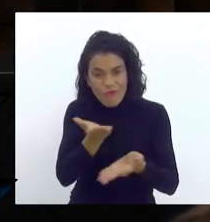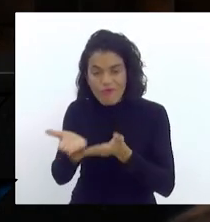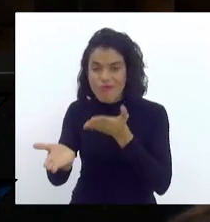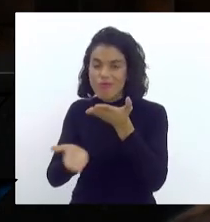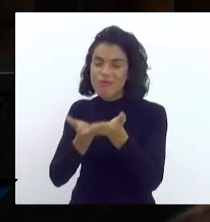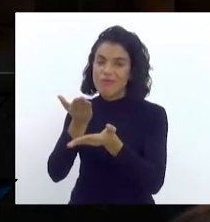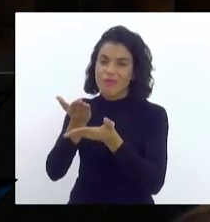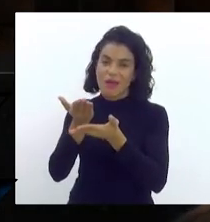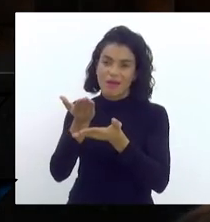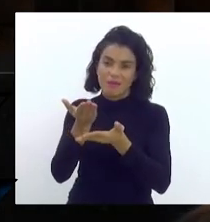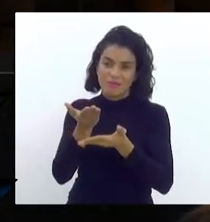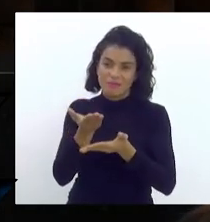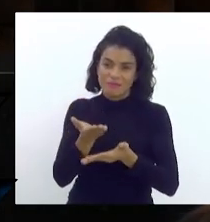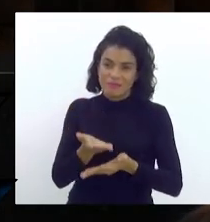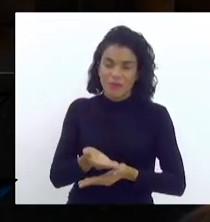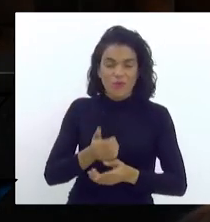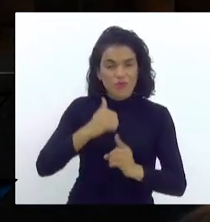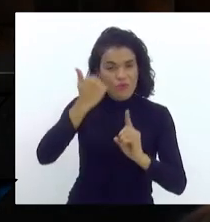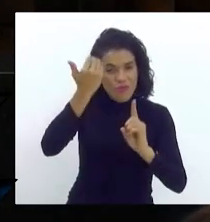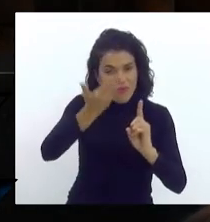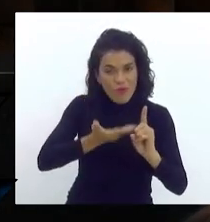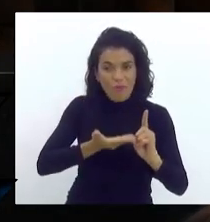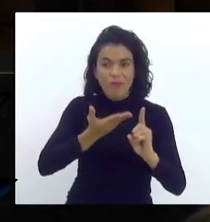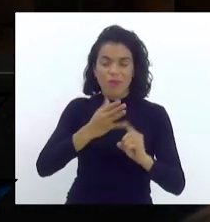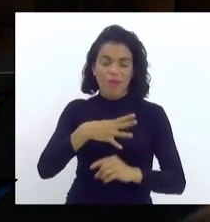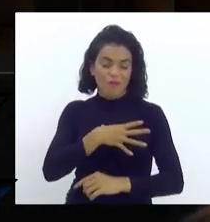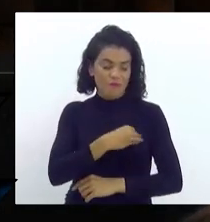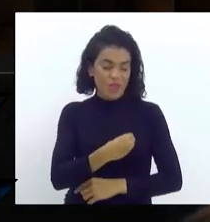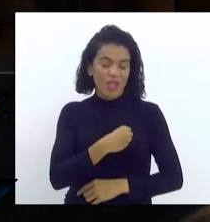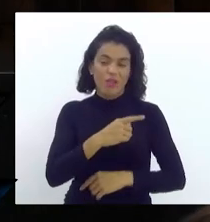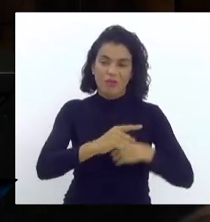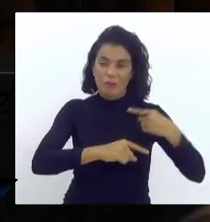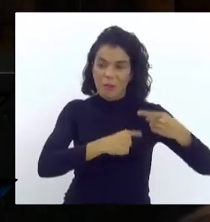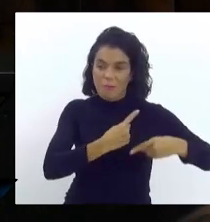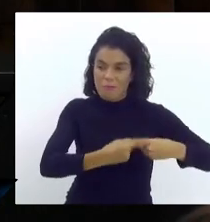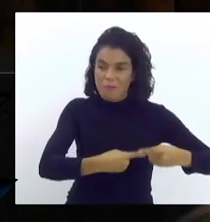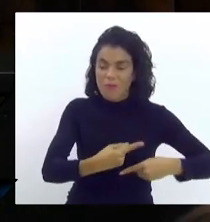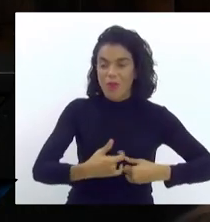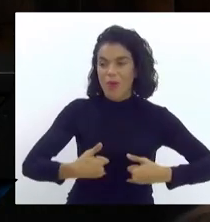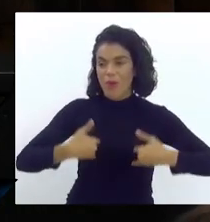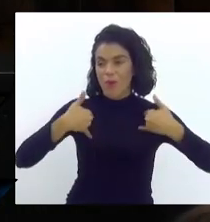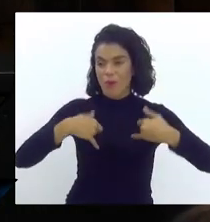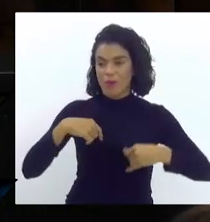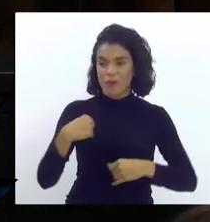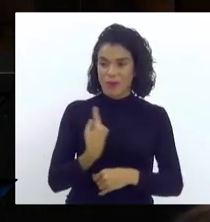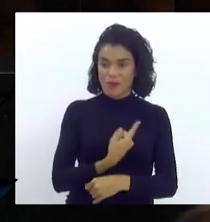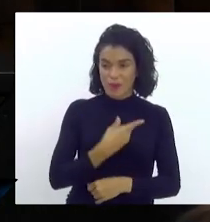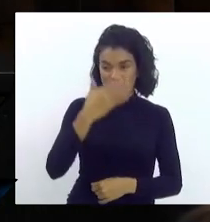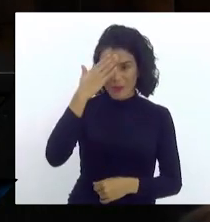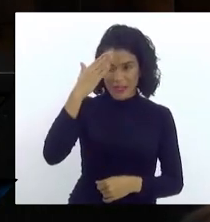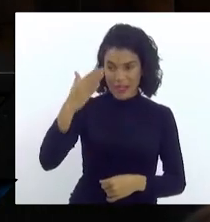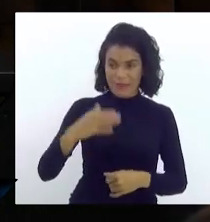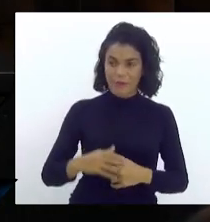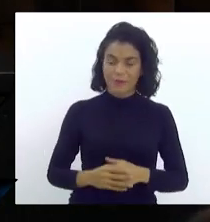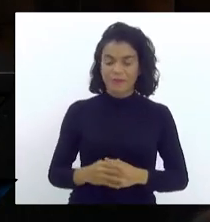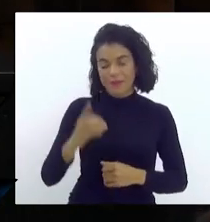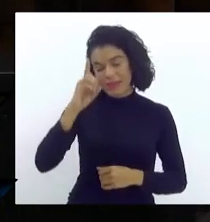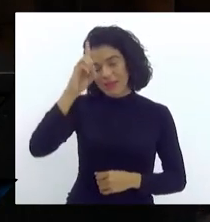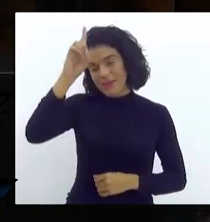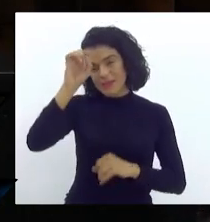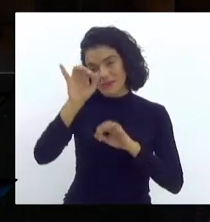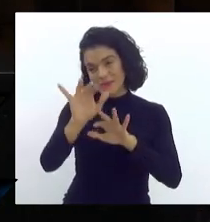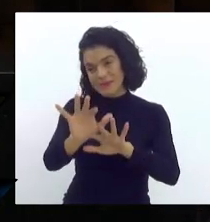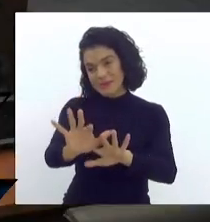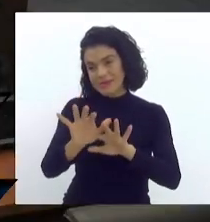o melhor de nós para que os nossos filhos, os nossos descendentes se orgulhem de nós. Muito obrigado. Deus abençoe a cada